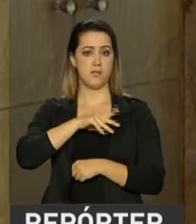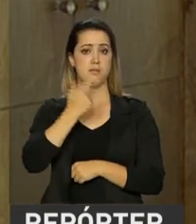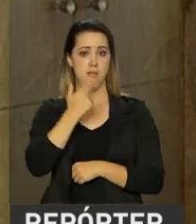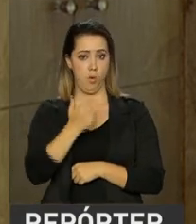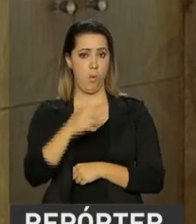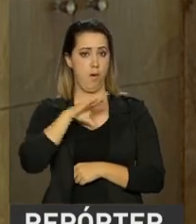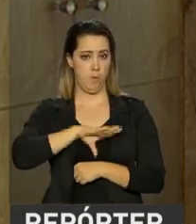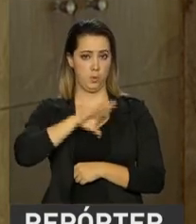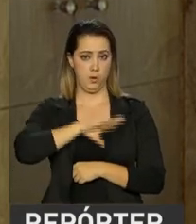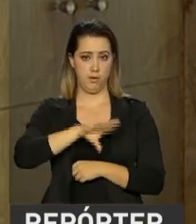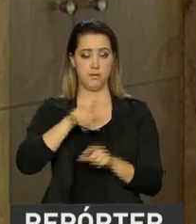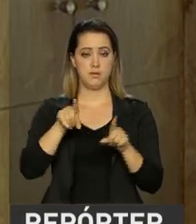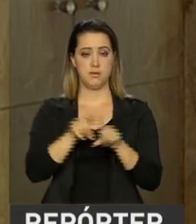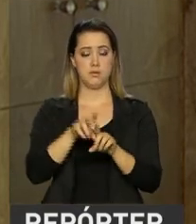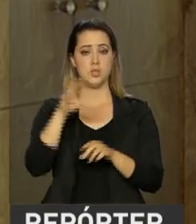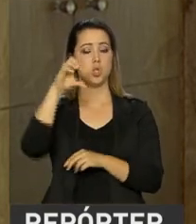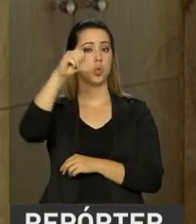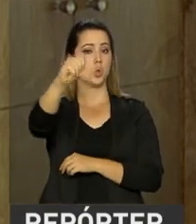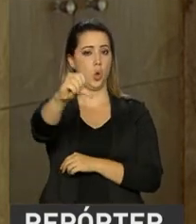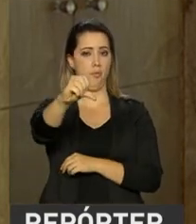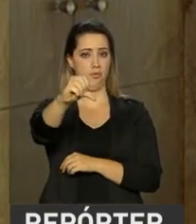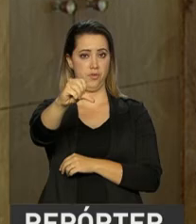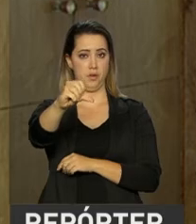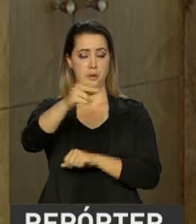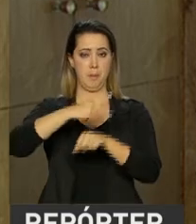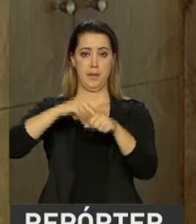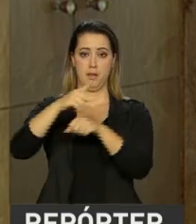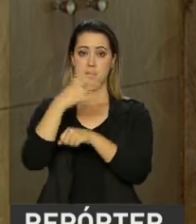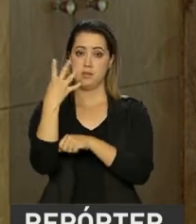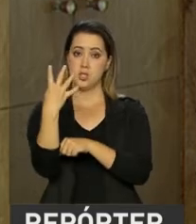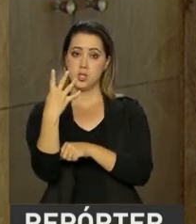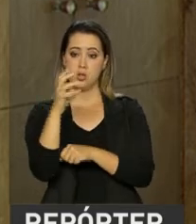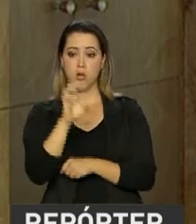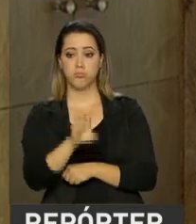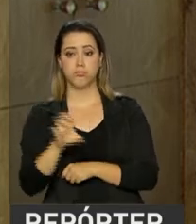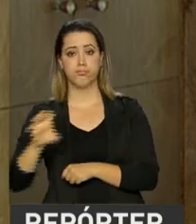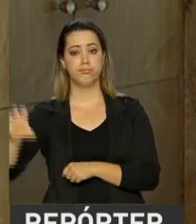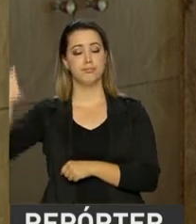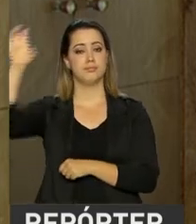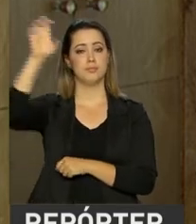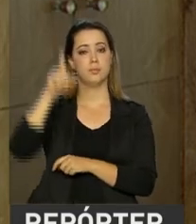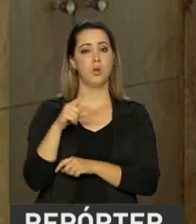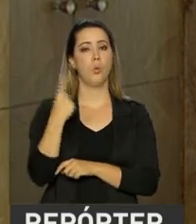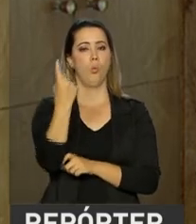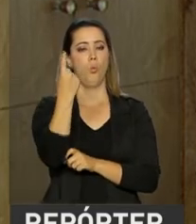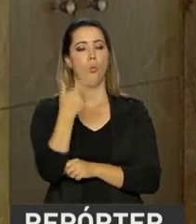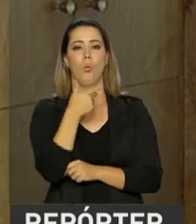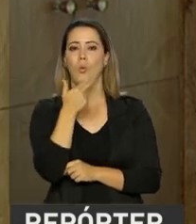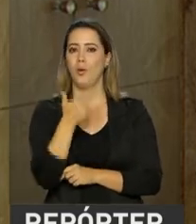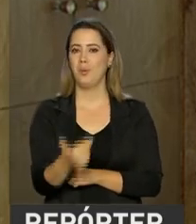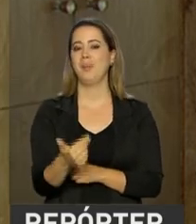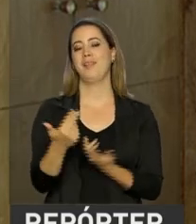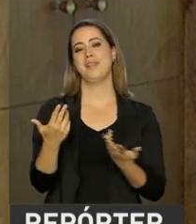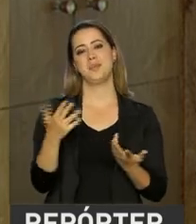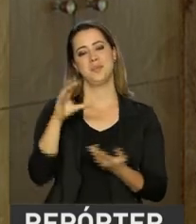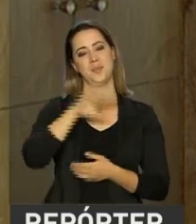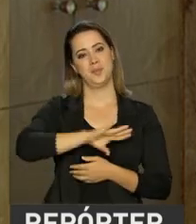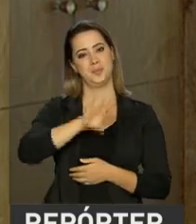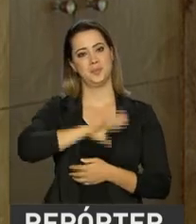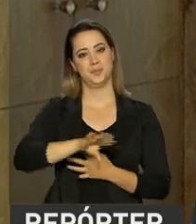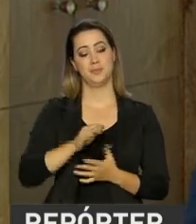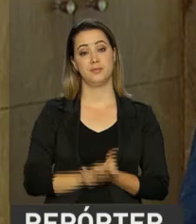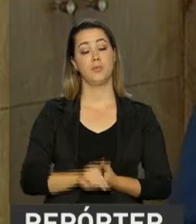língua portuguesa que reúne nove nações de quatro continentes que têm em comum o idioma português